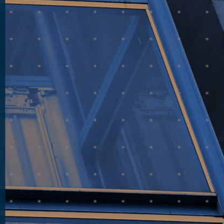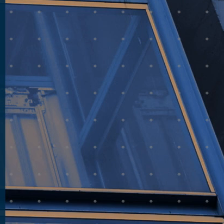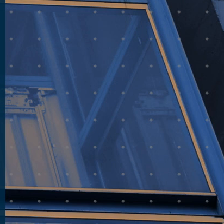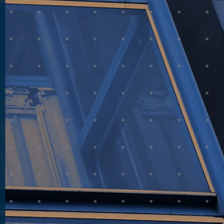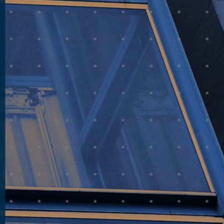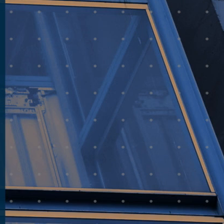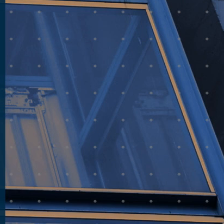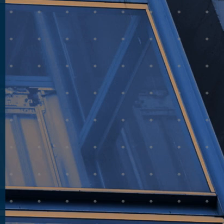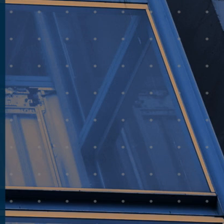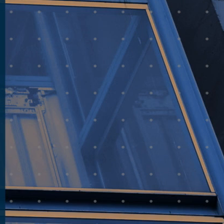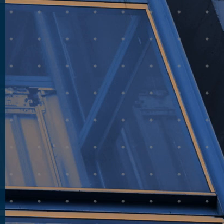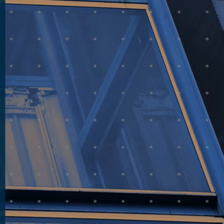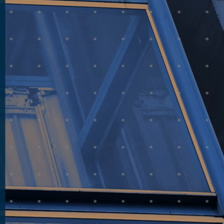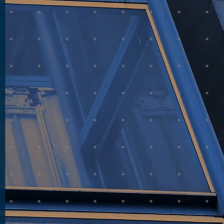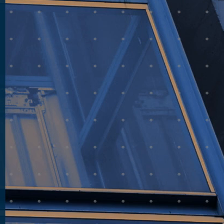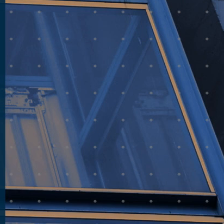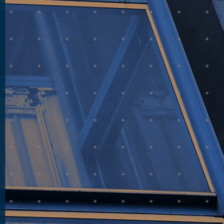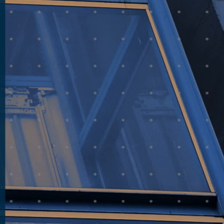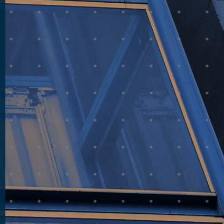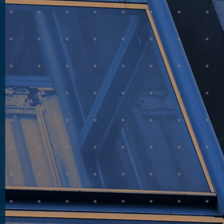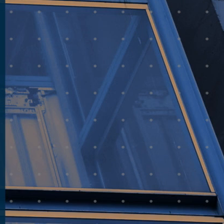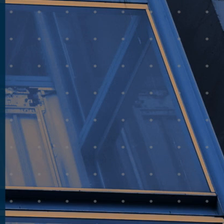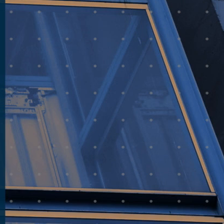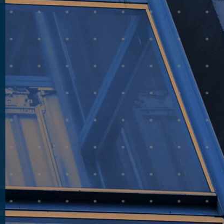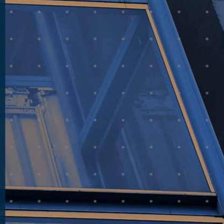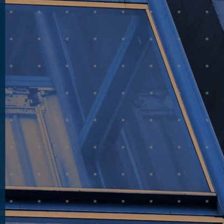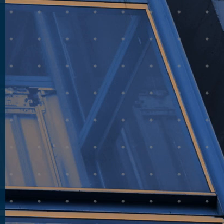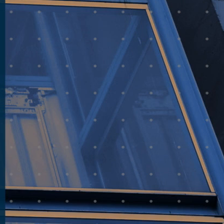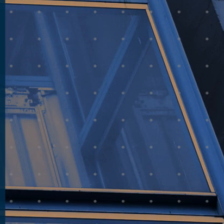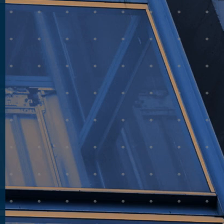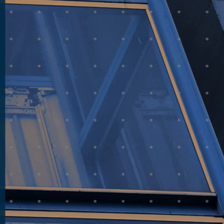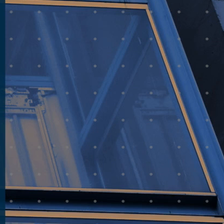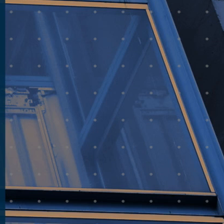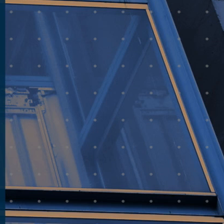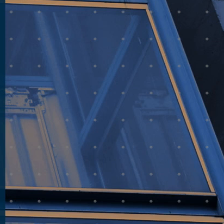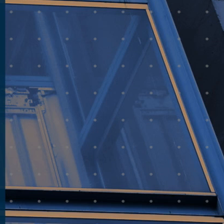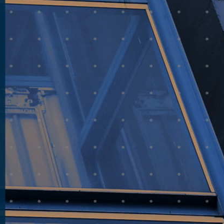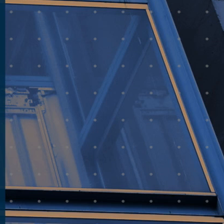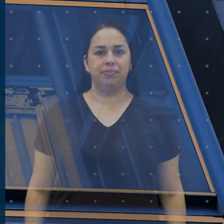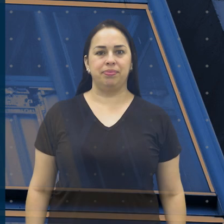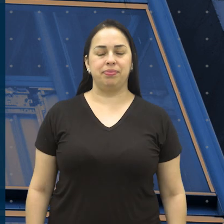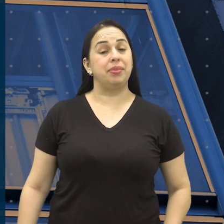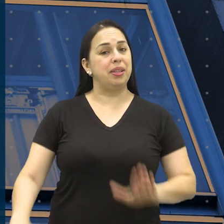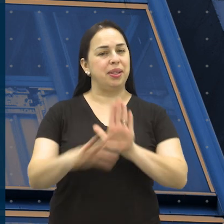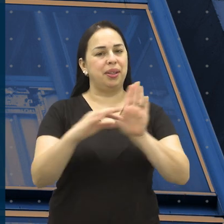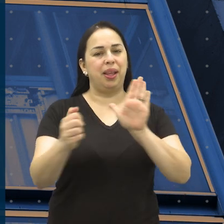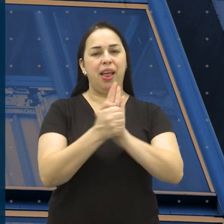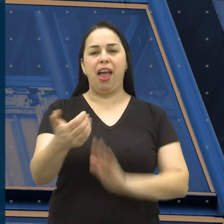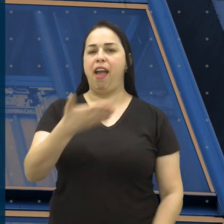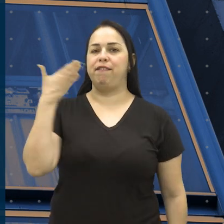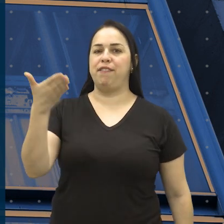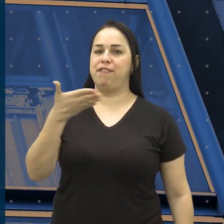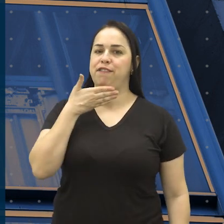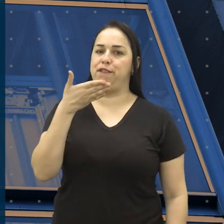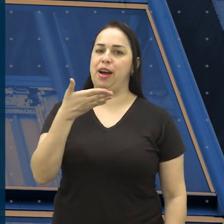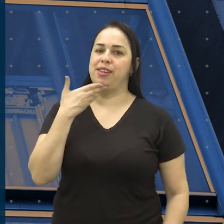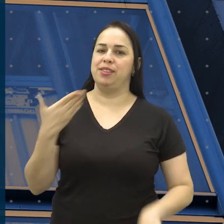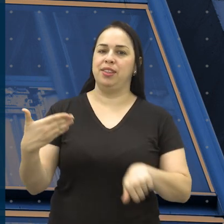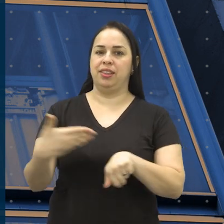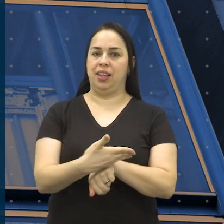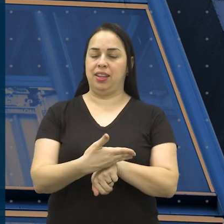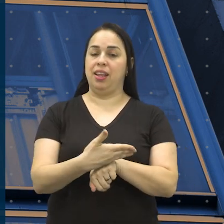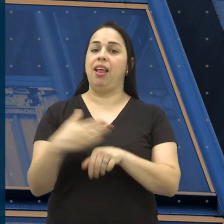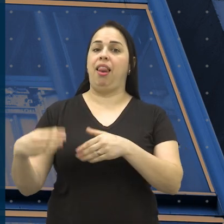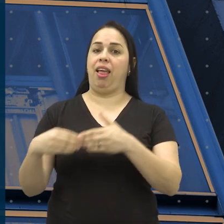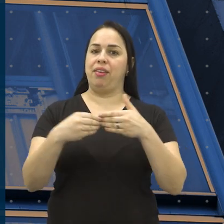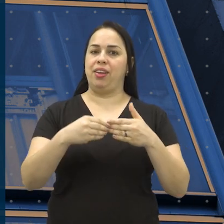obras, operador de telemarketing, promotor de vendas e repositor de mercadorias. Para se candidatar é fácil, é só